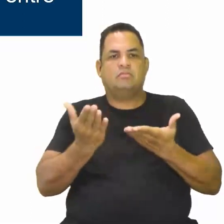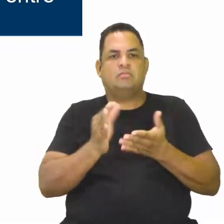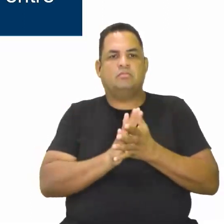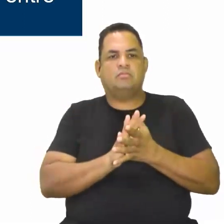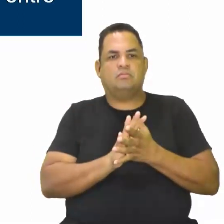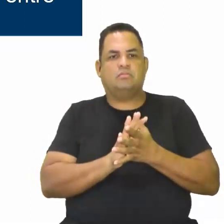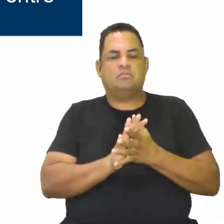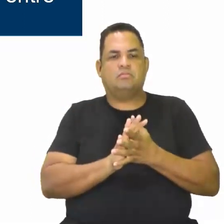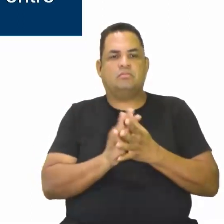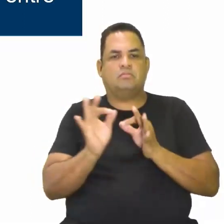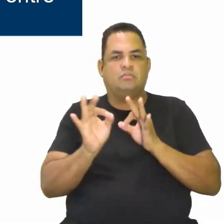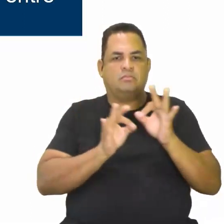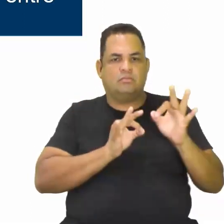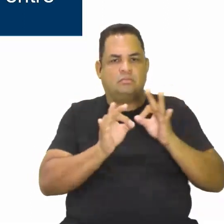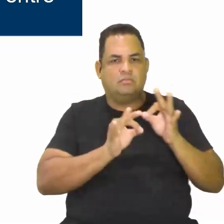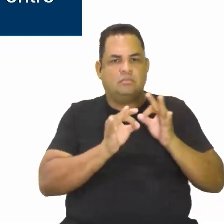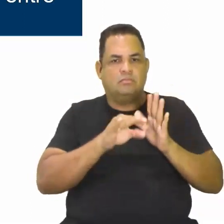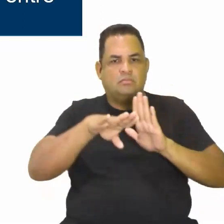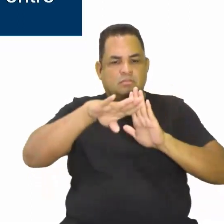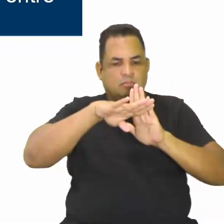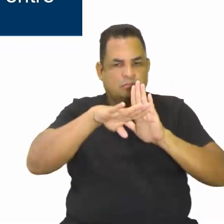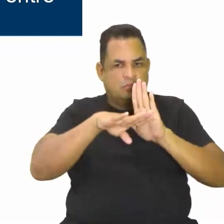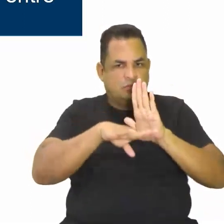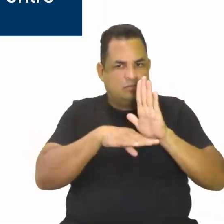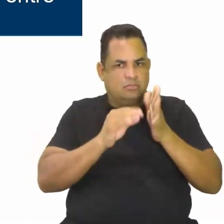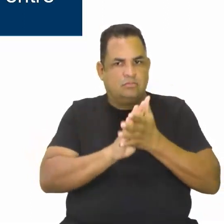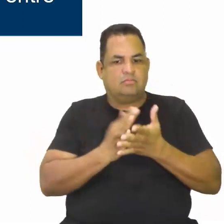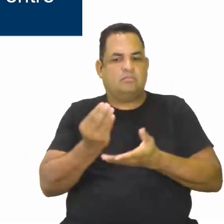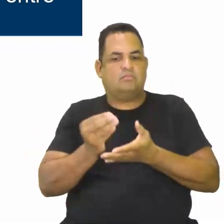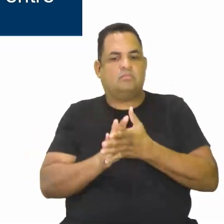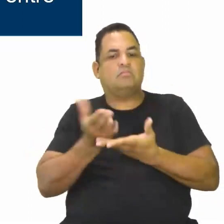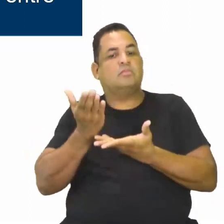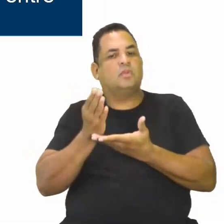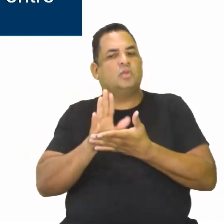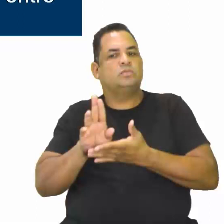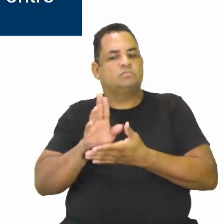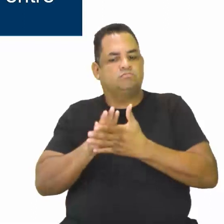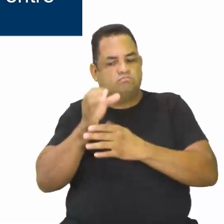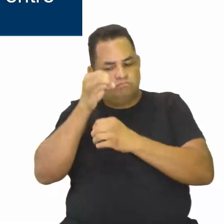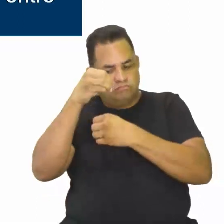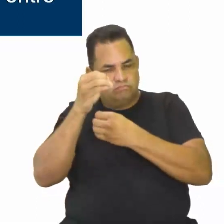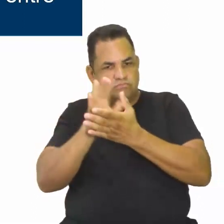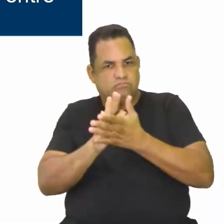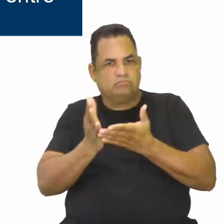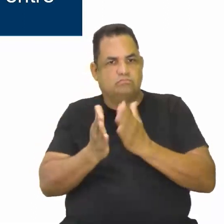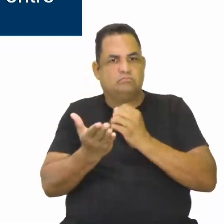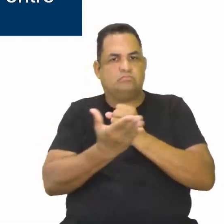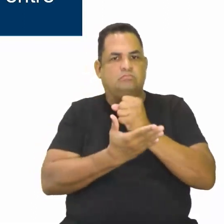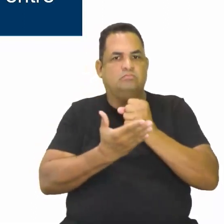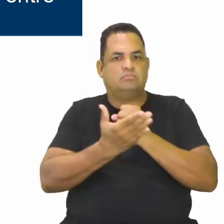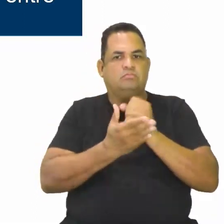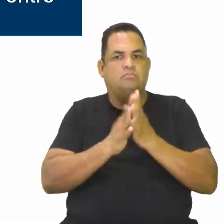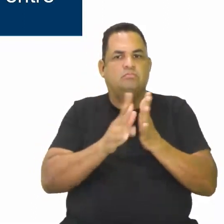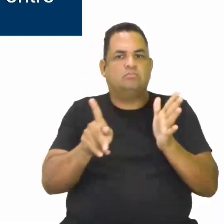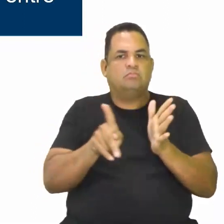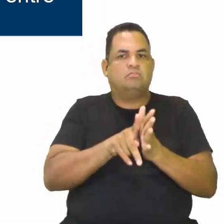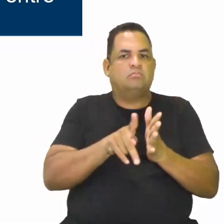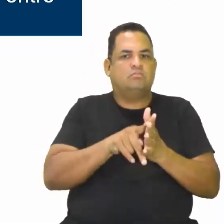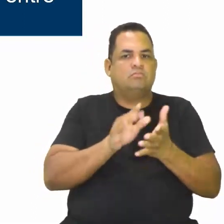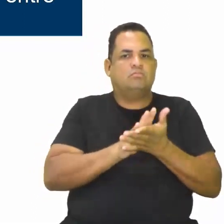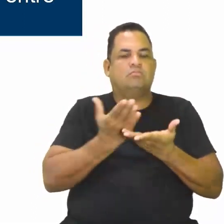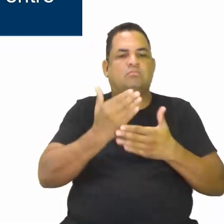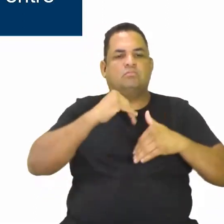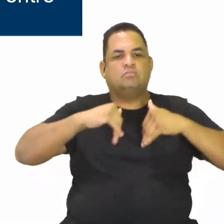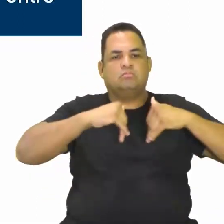de elaborar procedimentos experimentais baseados nas propriedades dos